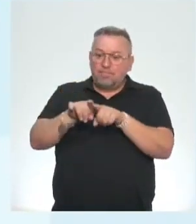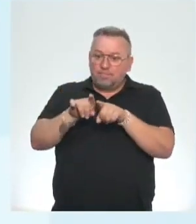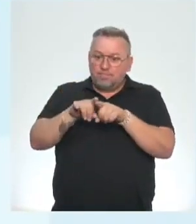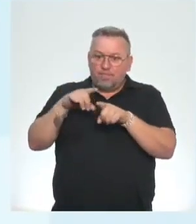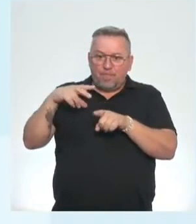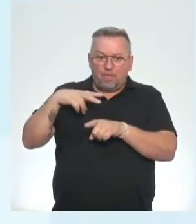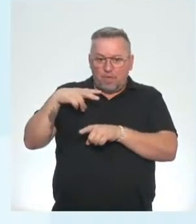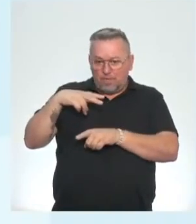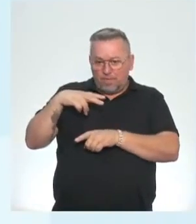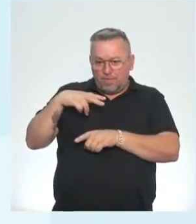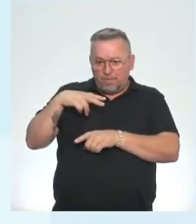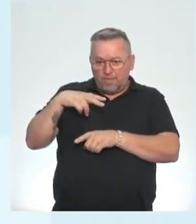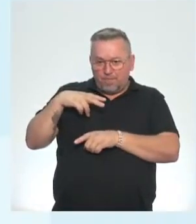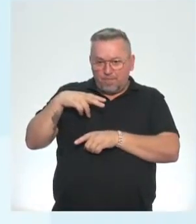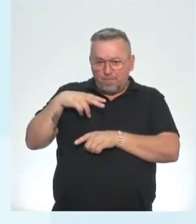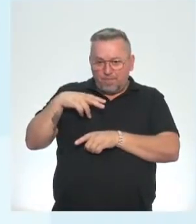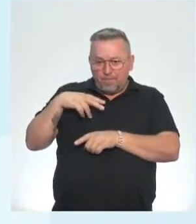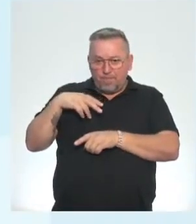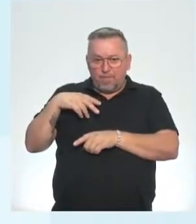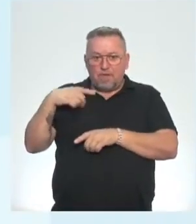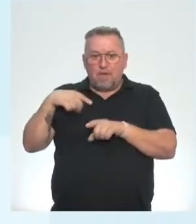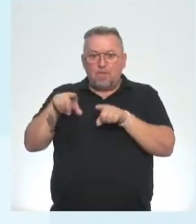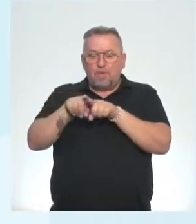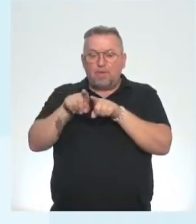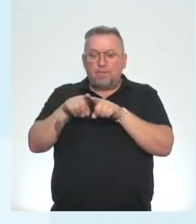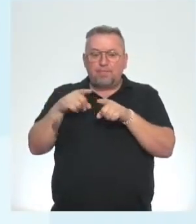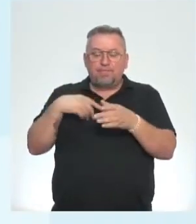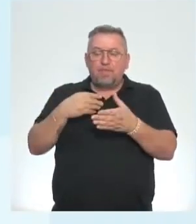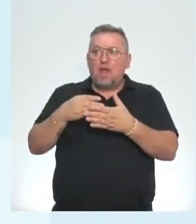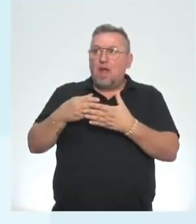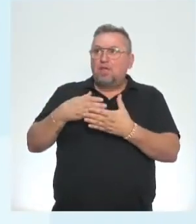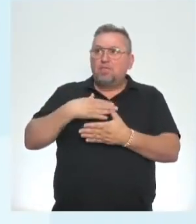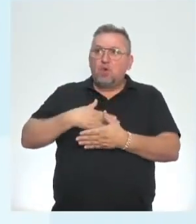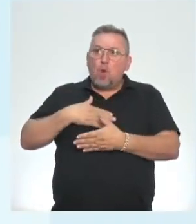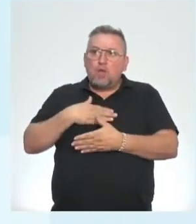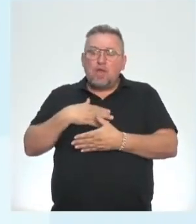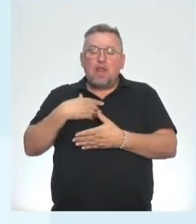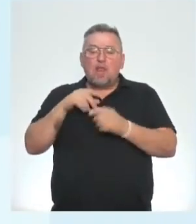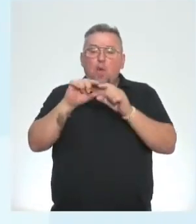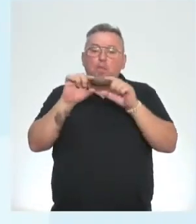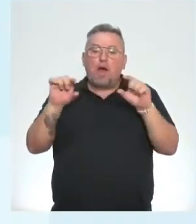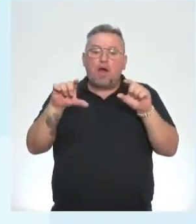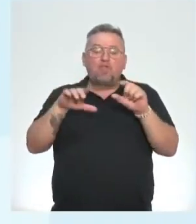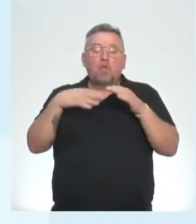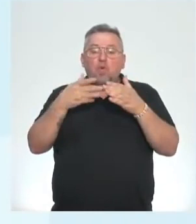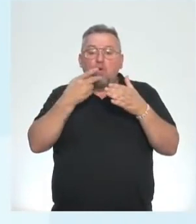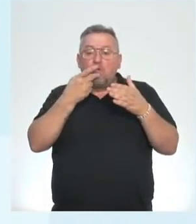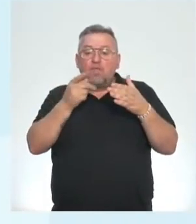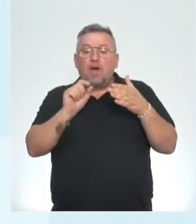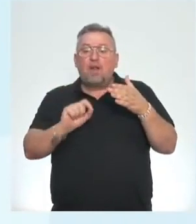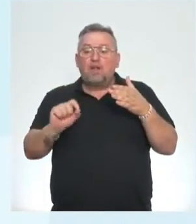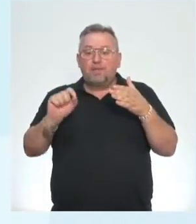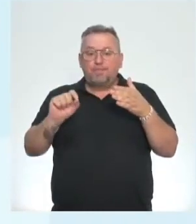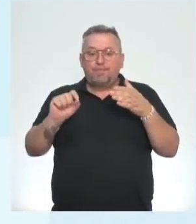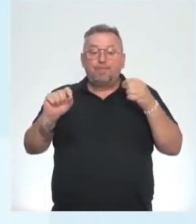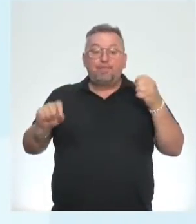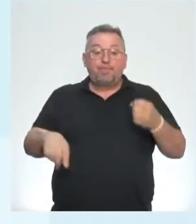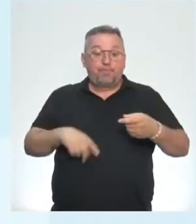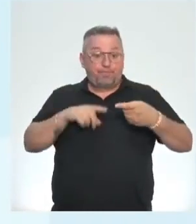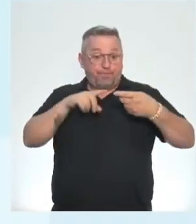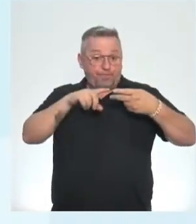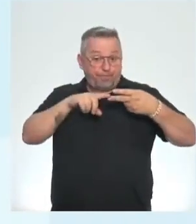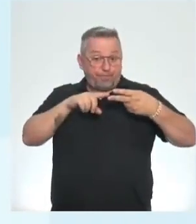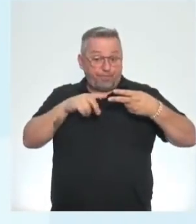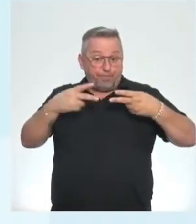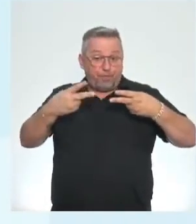então é pessoal. Aí vocês colocam assim, me chamou a atenção tal trecho ou tal fala. E a segunda questão, no trecho da